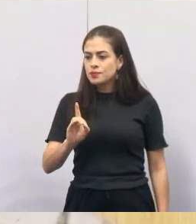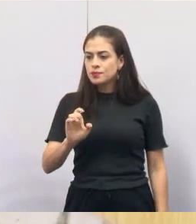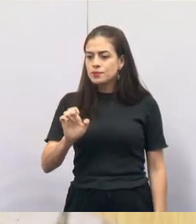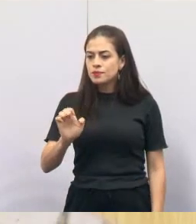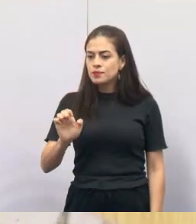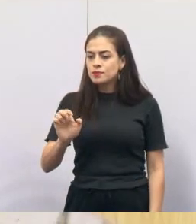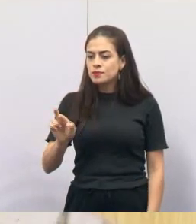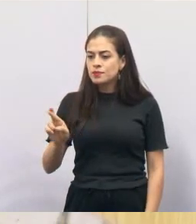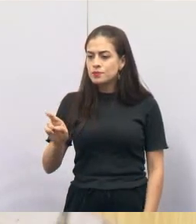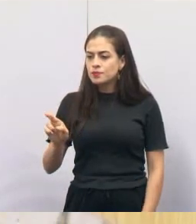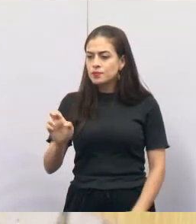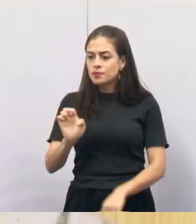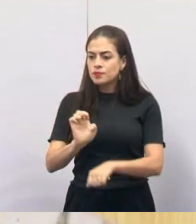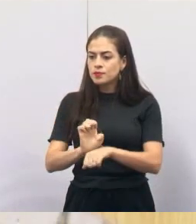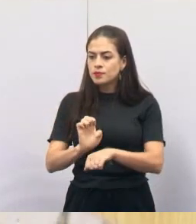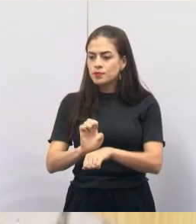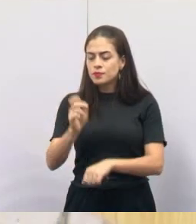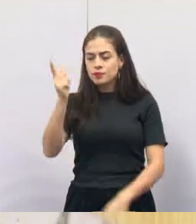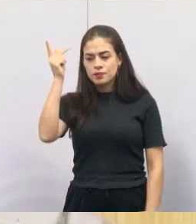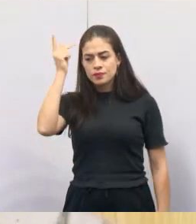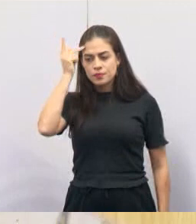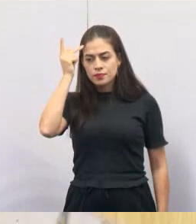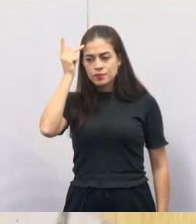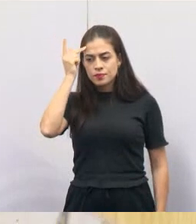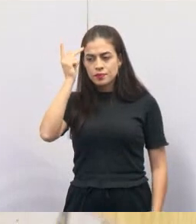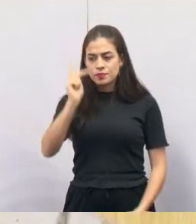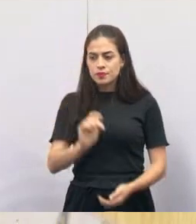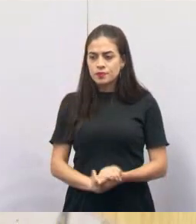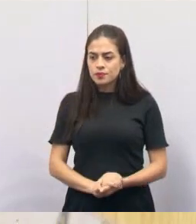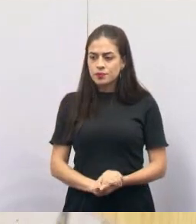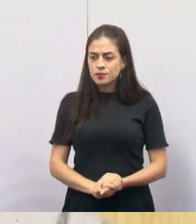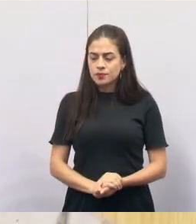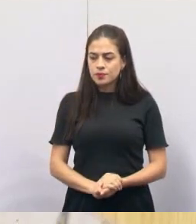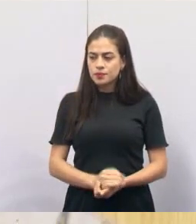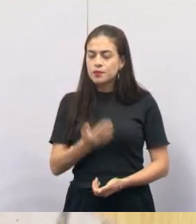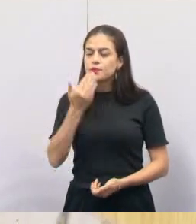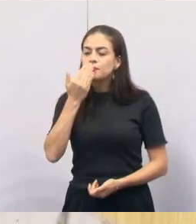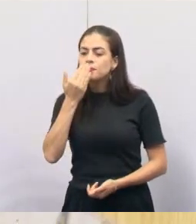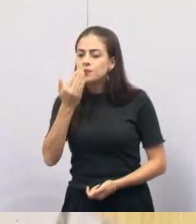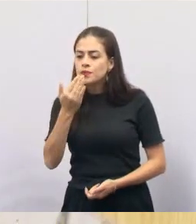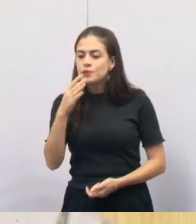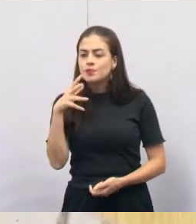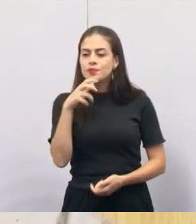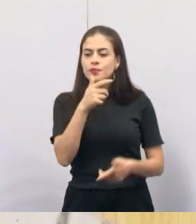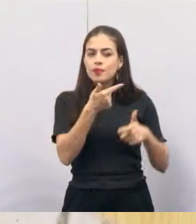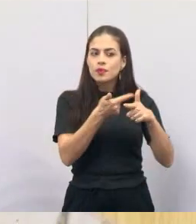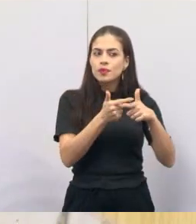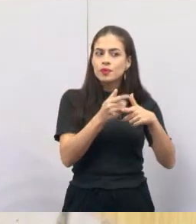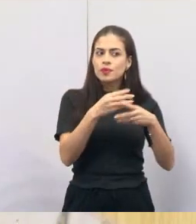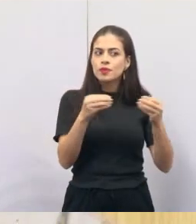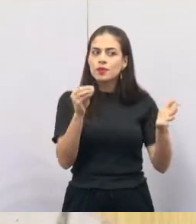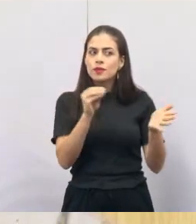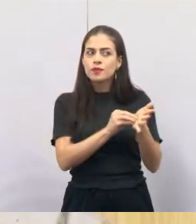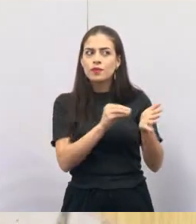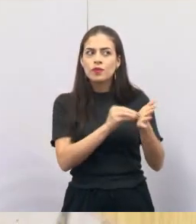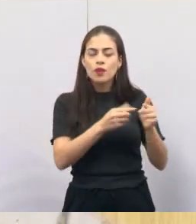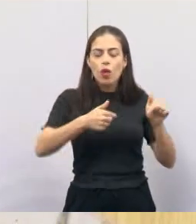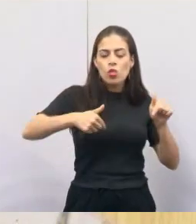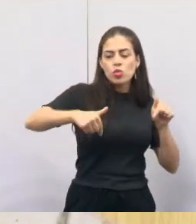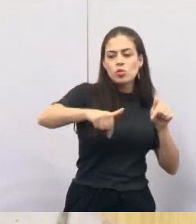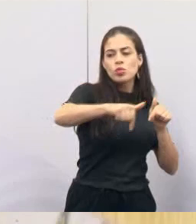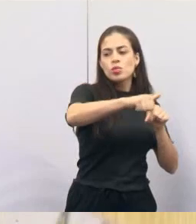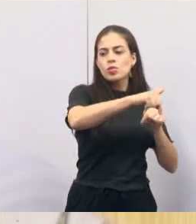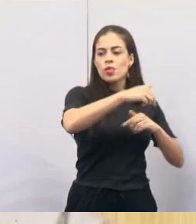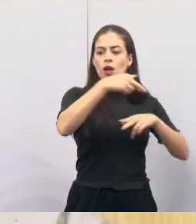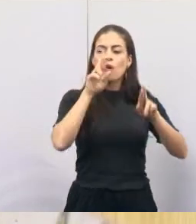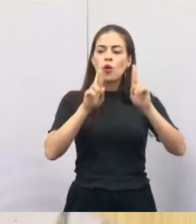de Estradas de Rodagem do Estado de São Paulo, solicitando providência referente à falta de uma rotatória